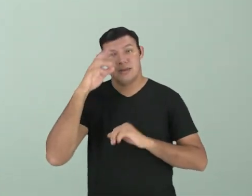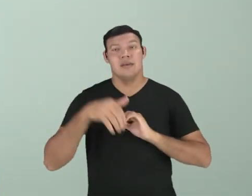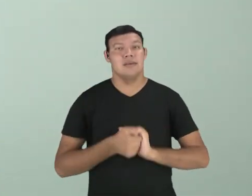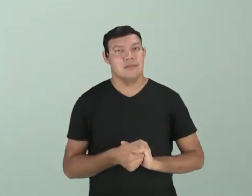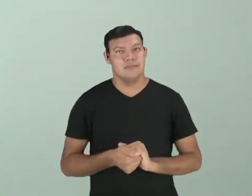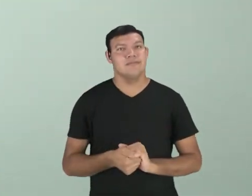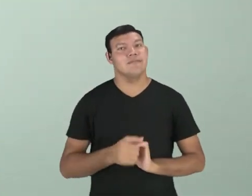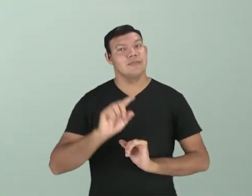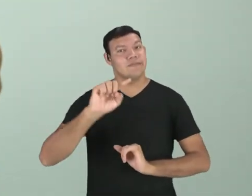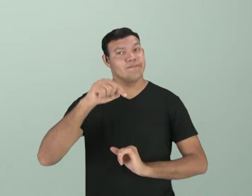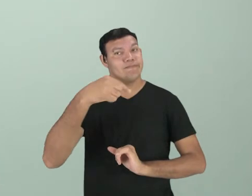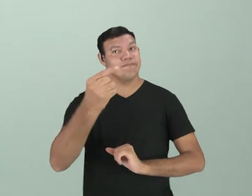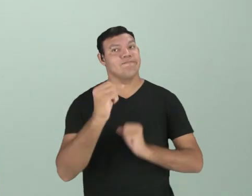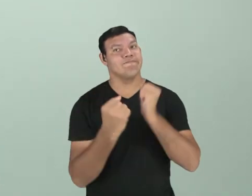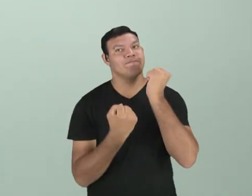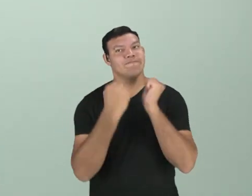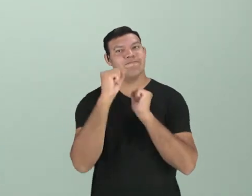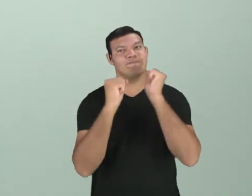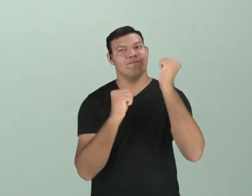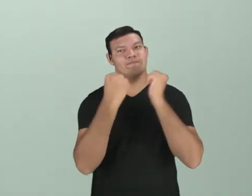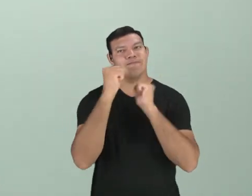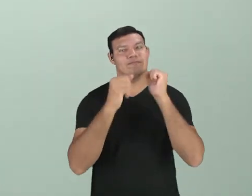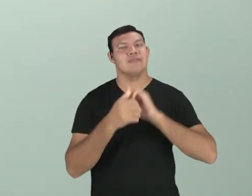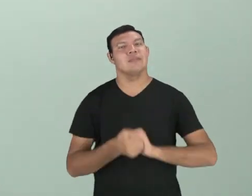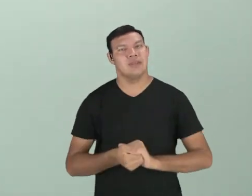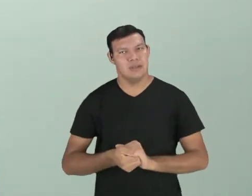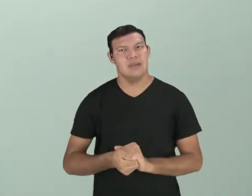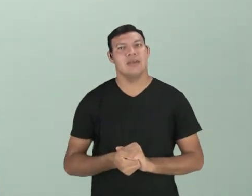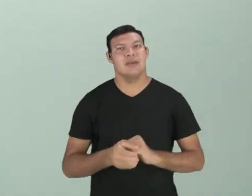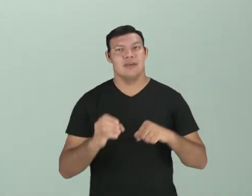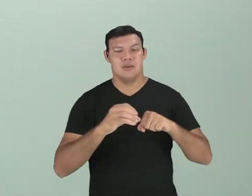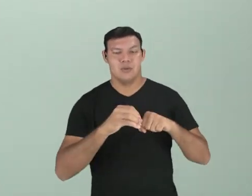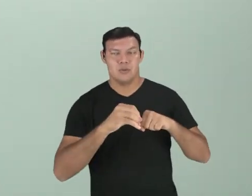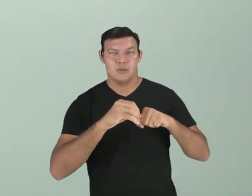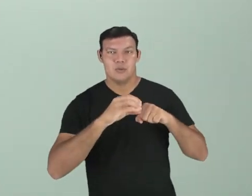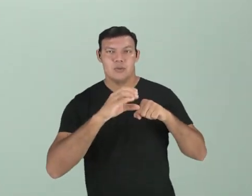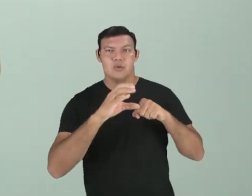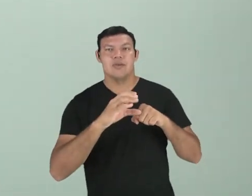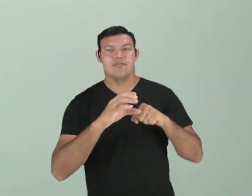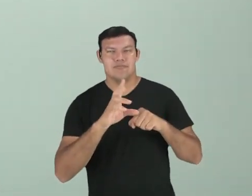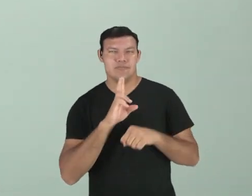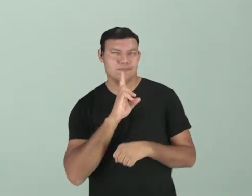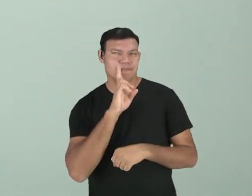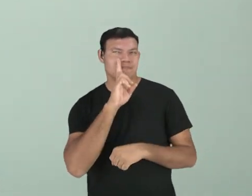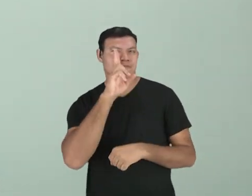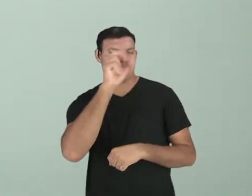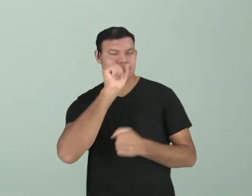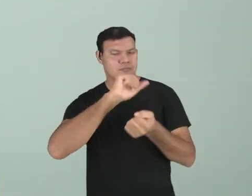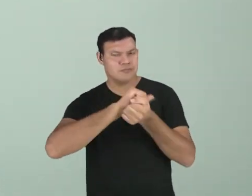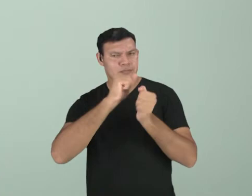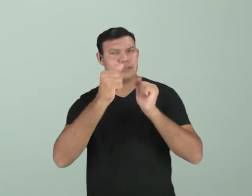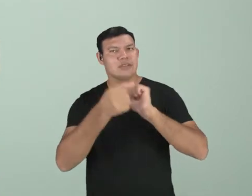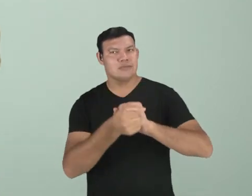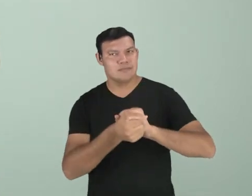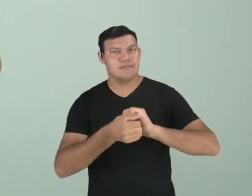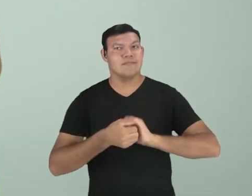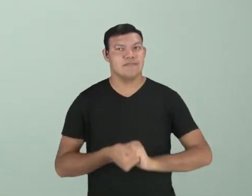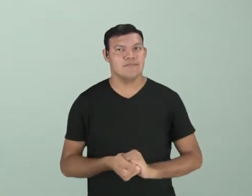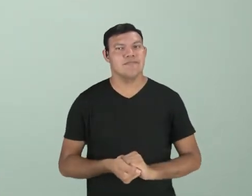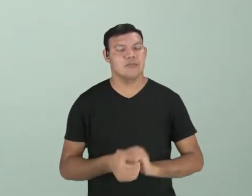expressão pós-industrial para trazer um conhecimento mais, né, mais forte, mais adequado,